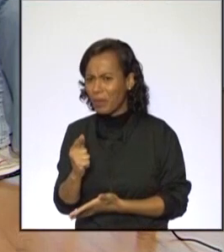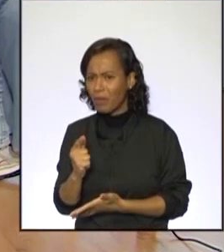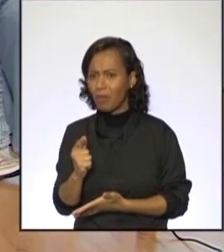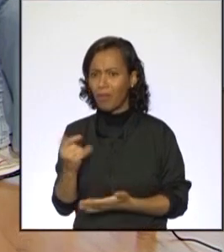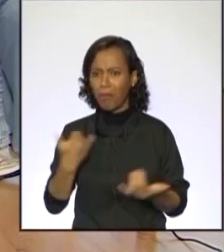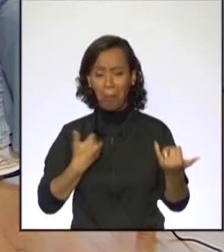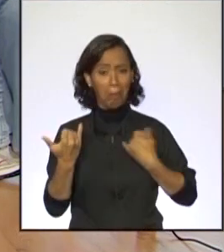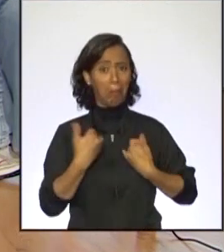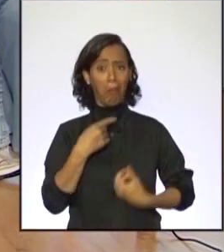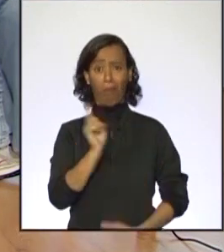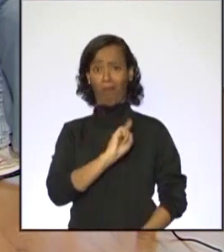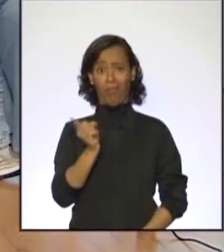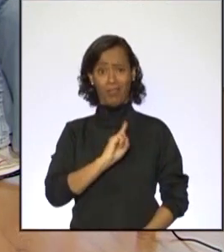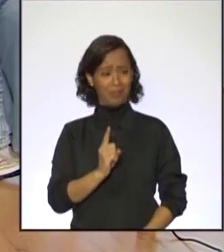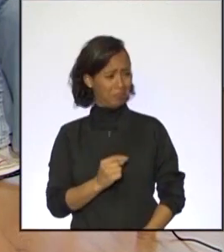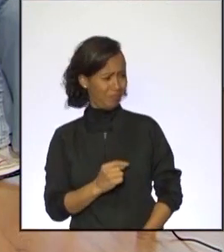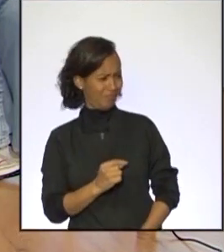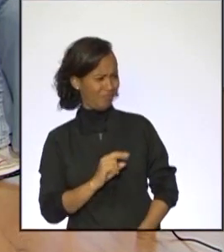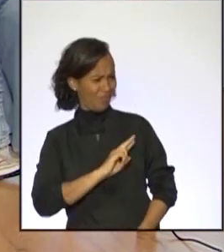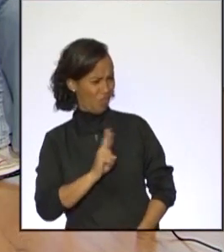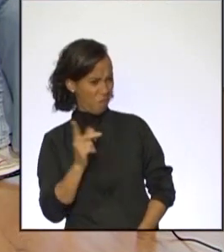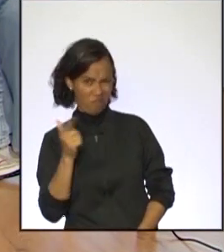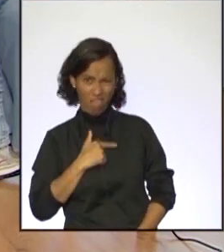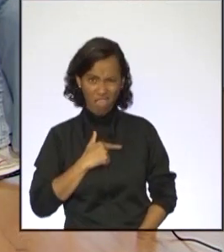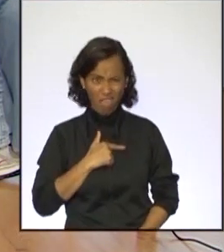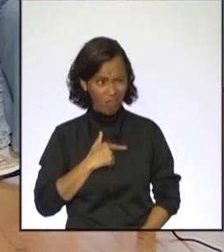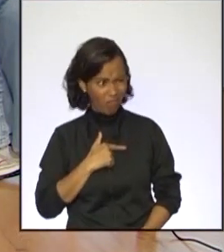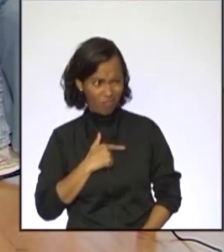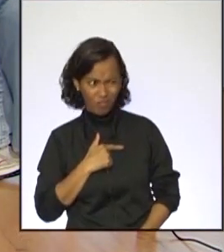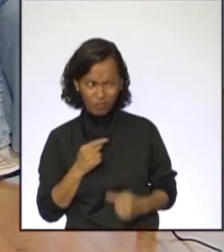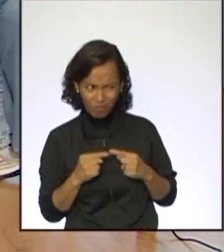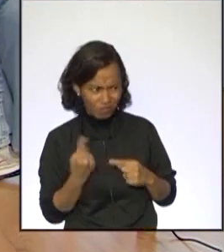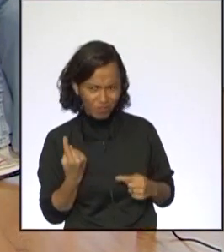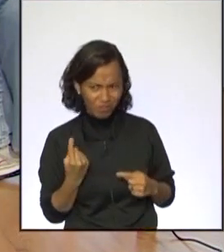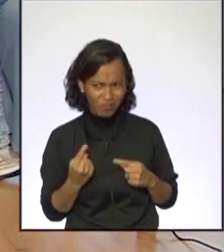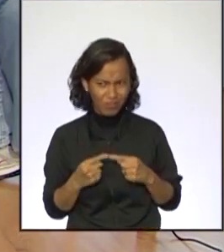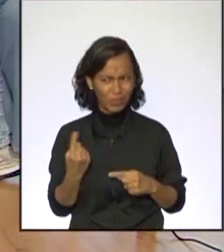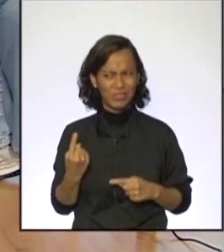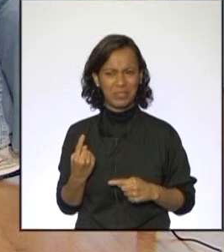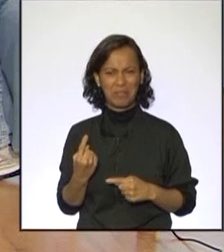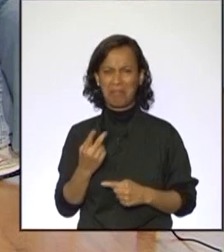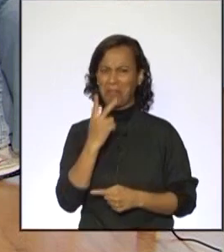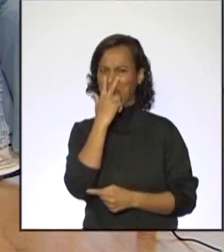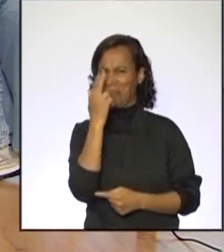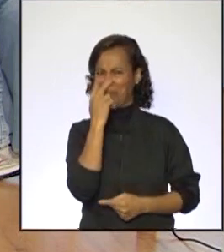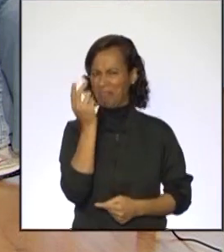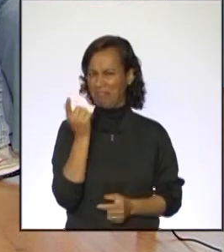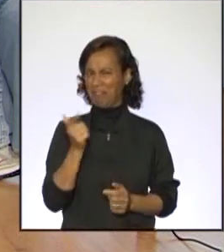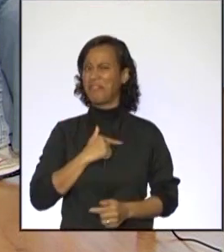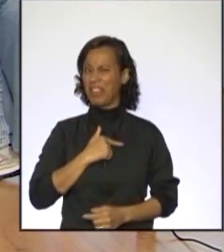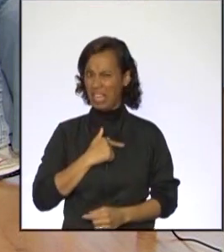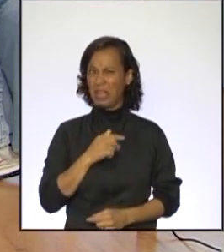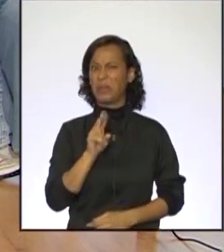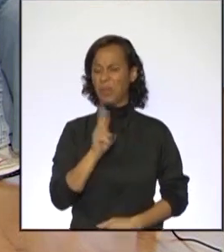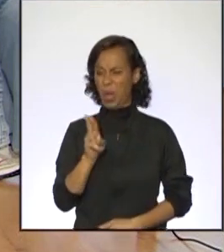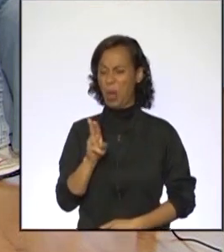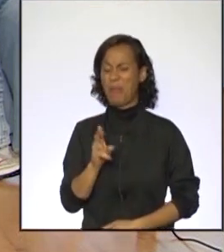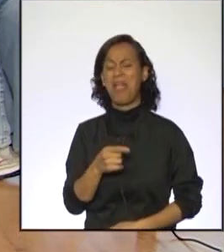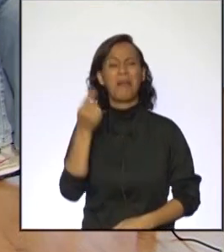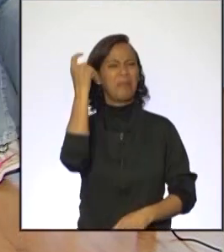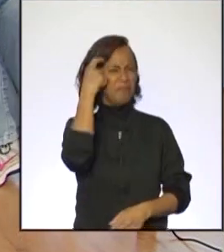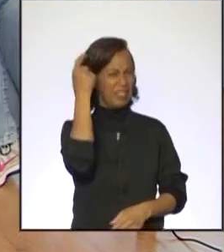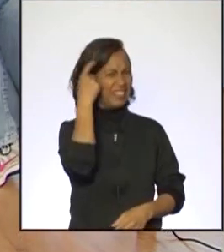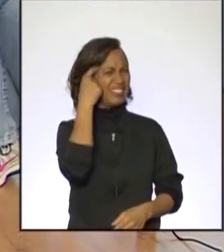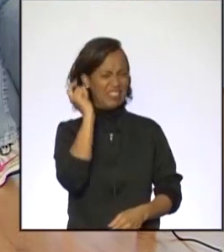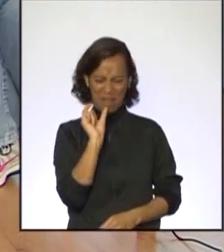não. Puxa, vocês não gostaram do nome? Fake. Fake demais? É muito fake. Eu já achei que era uma palavra